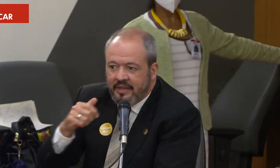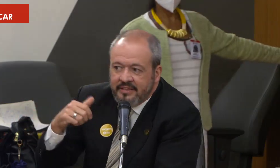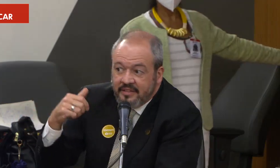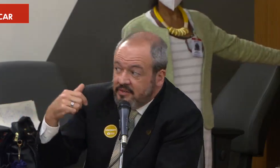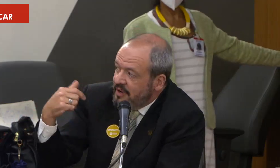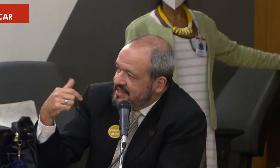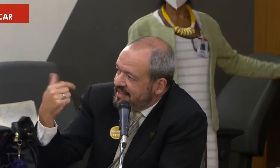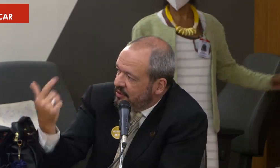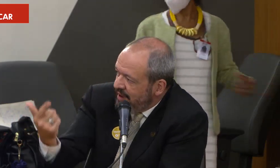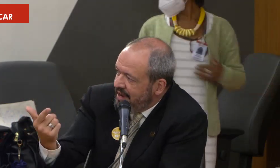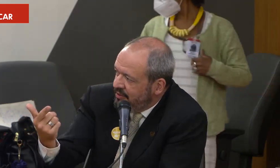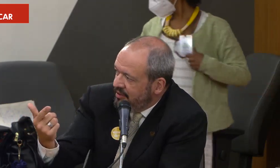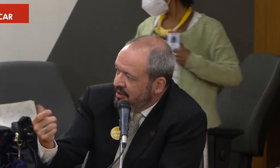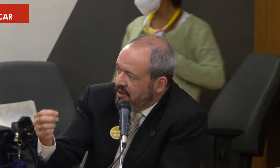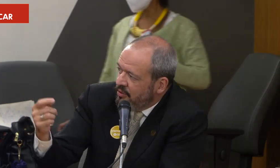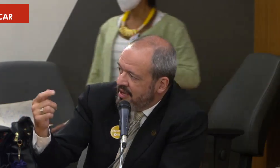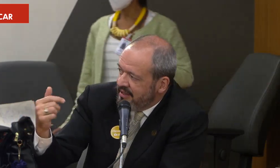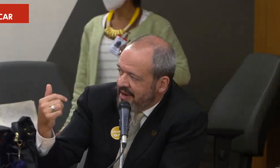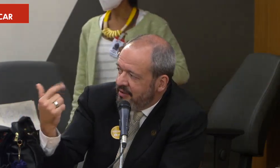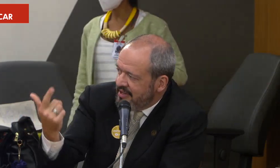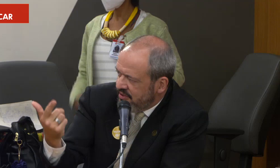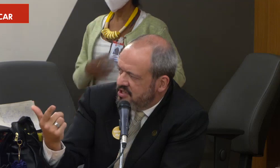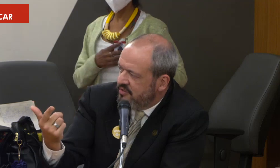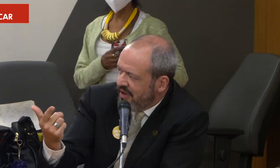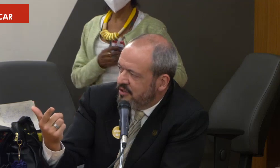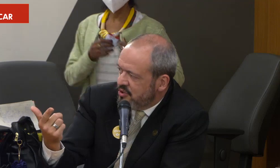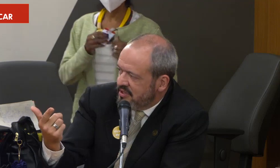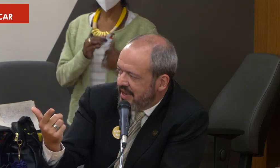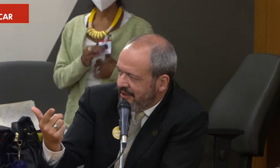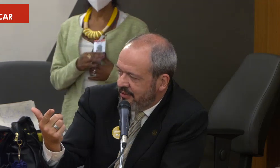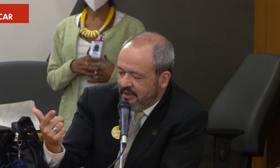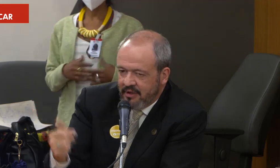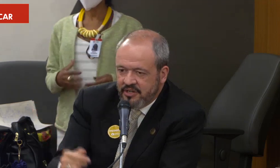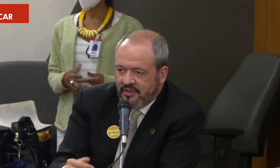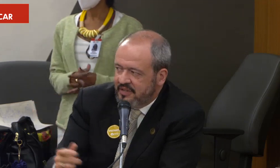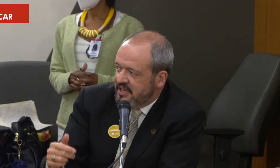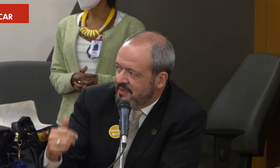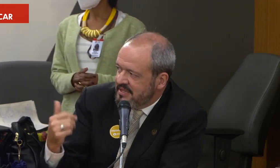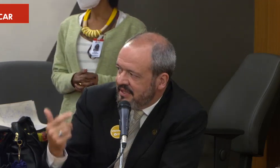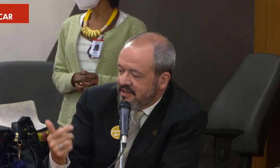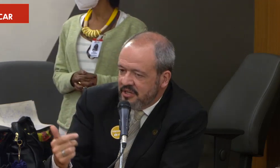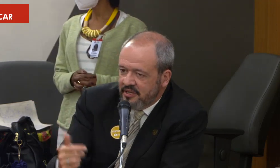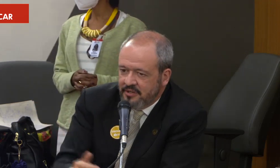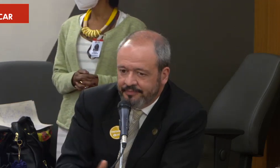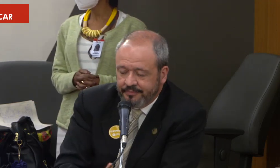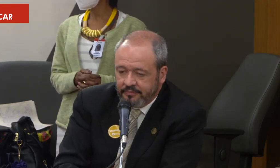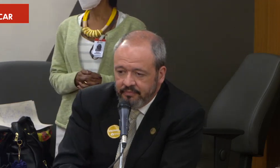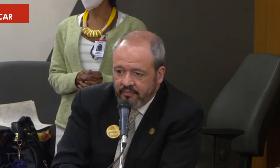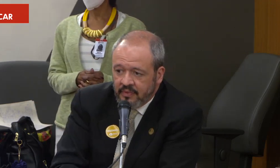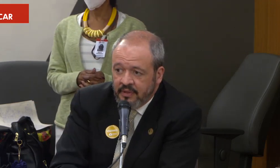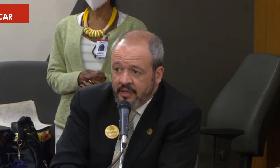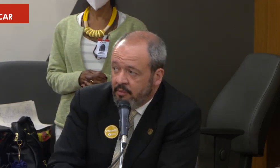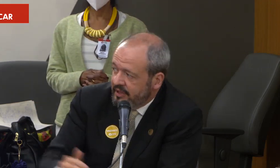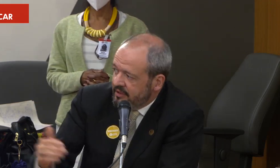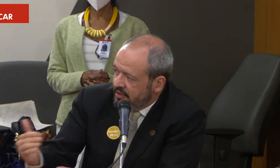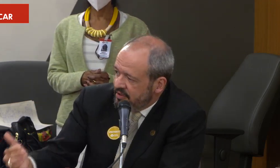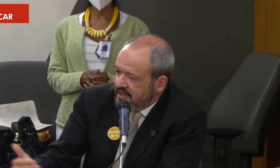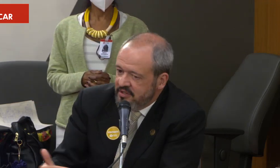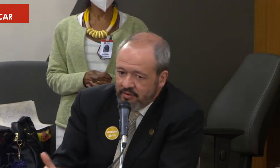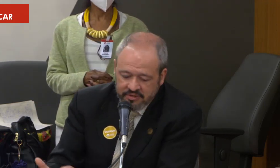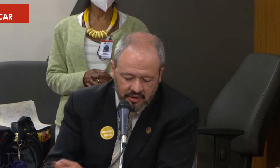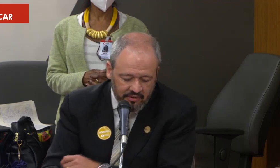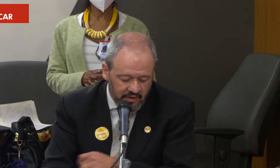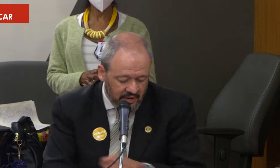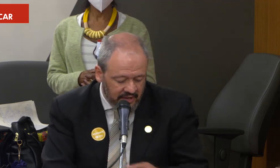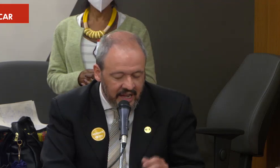e assim mais adequado do que entrar com ações individuais no Juizado eu acho que talvez seja mais inteligente porque